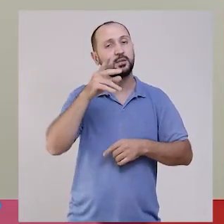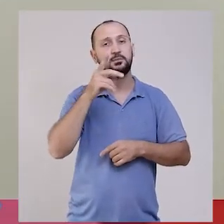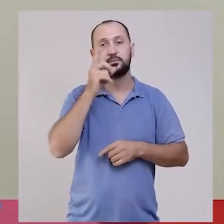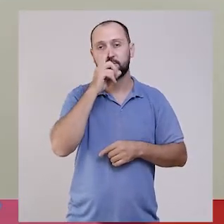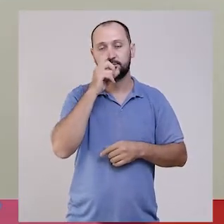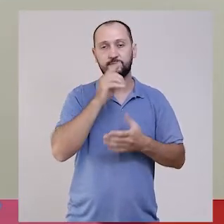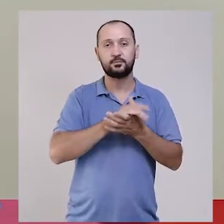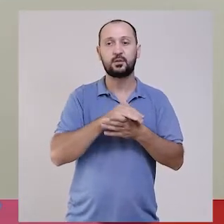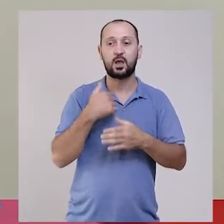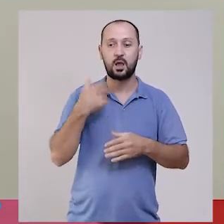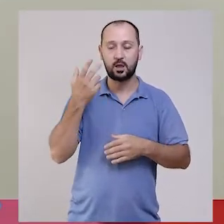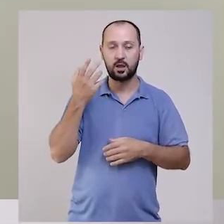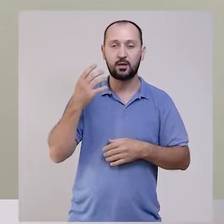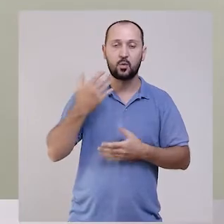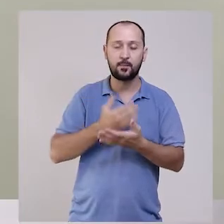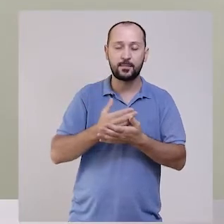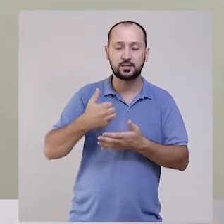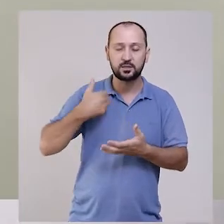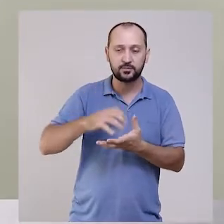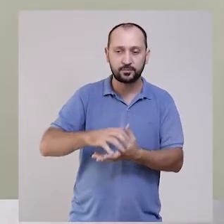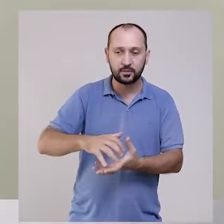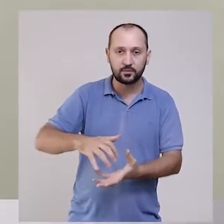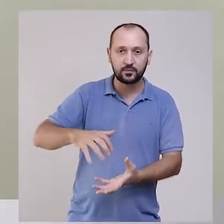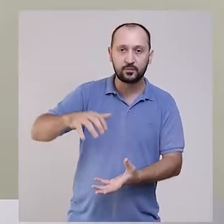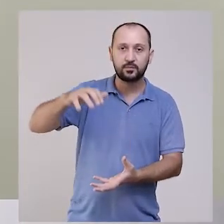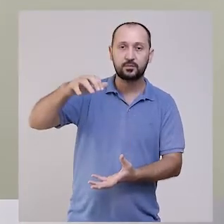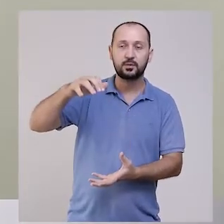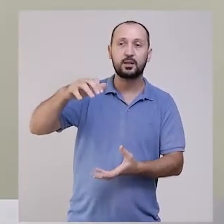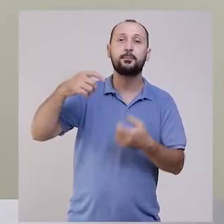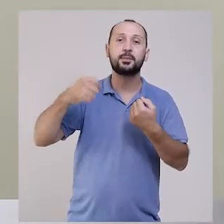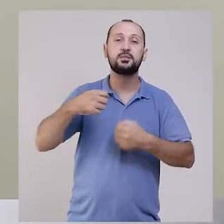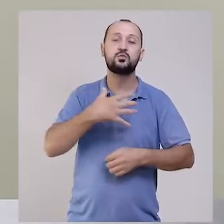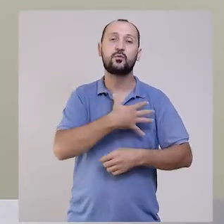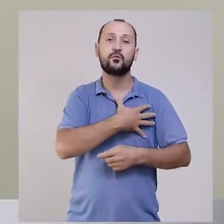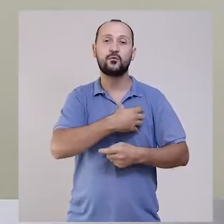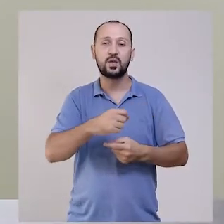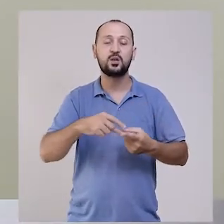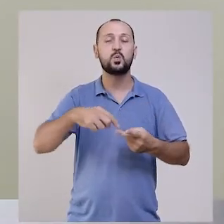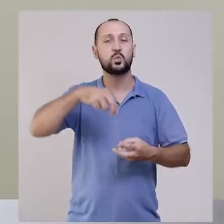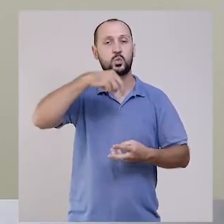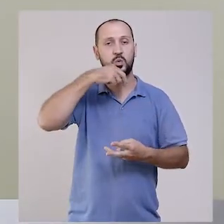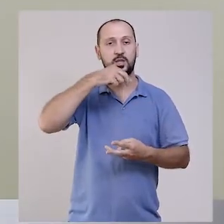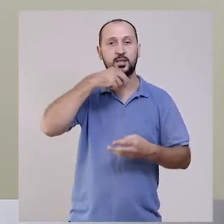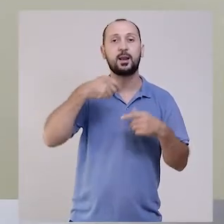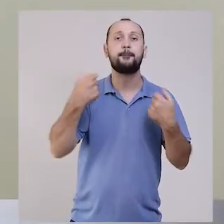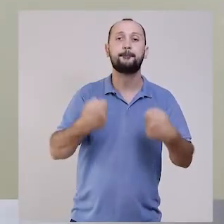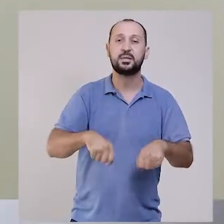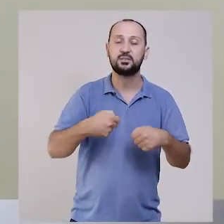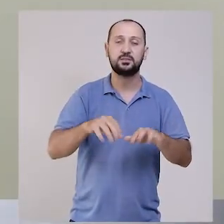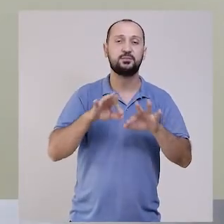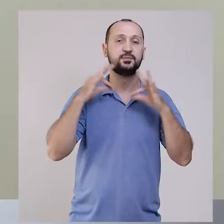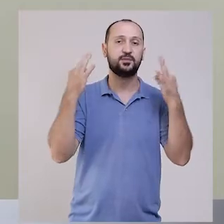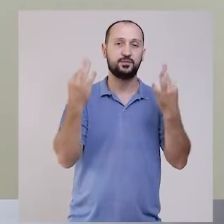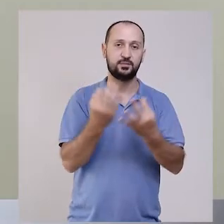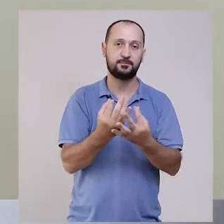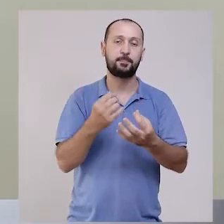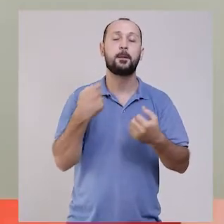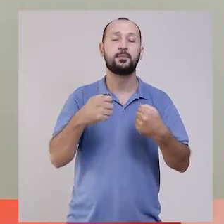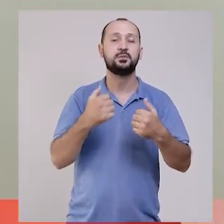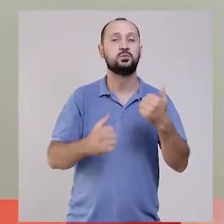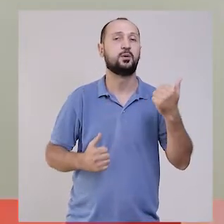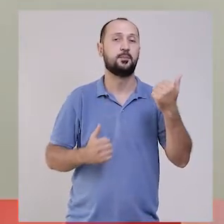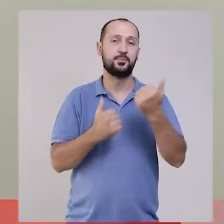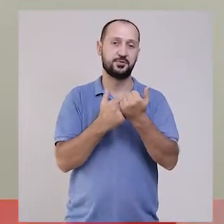vai envelhecendo, ela vai necessitando dos filhos, dos netos, ela vai precisando da família, ela vai precisando do apoio